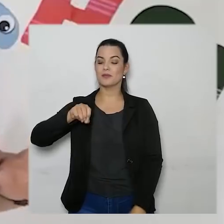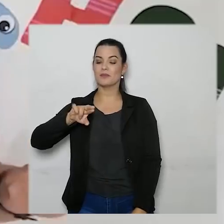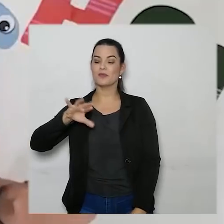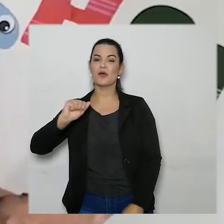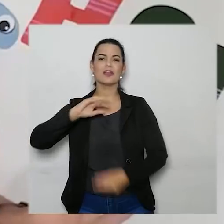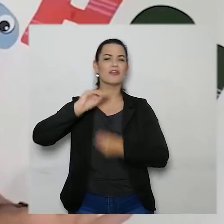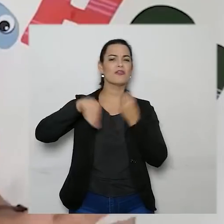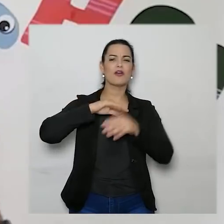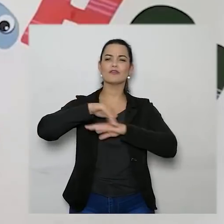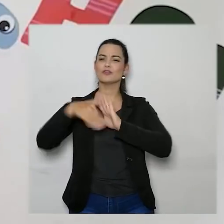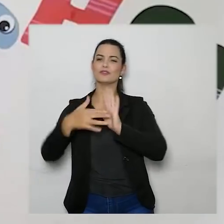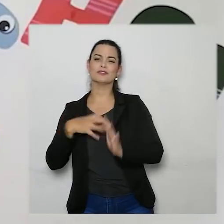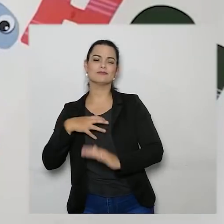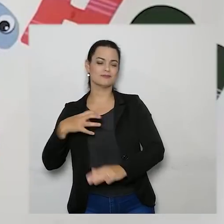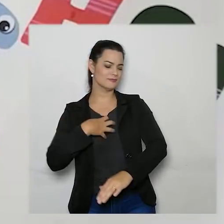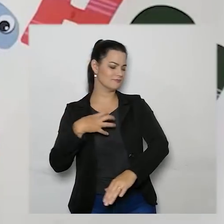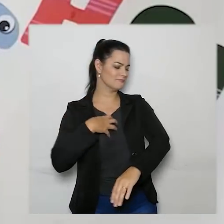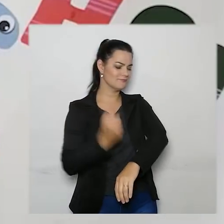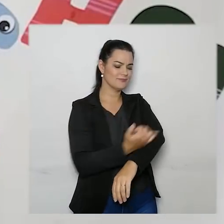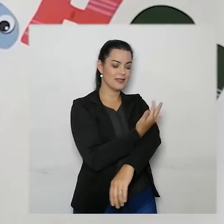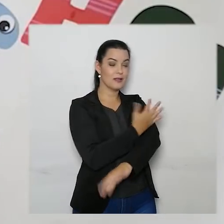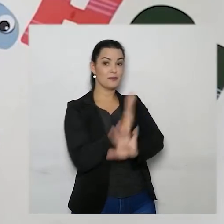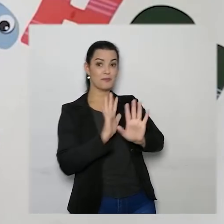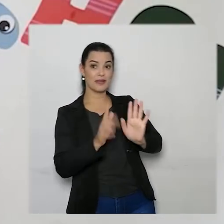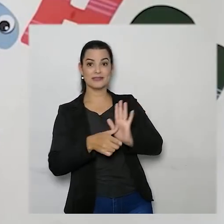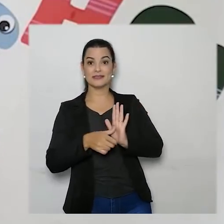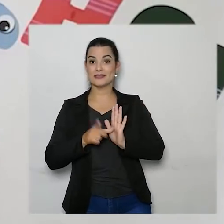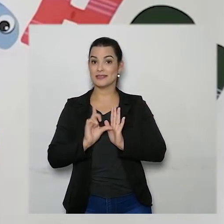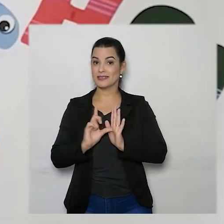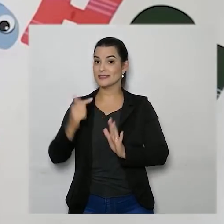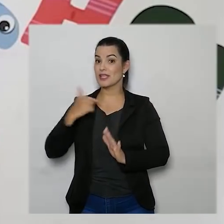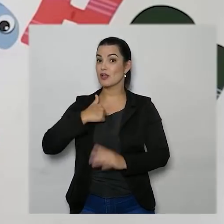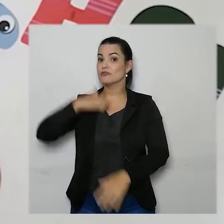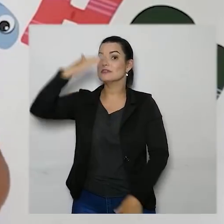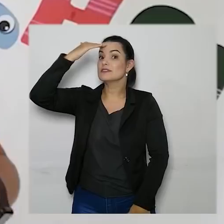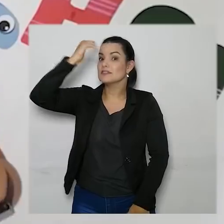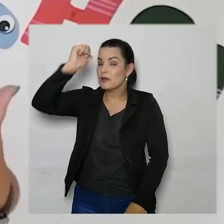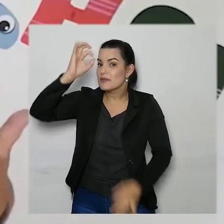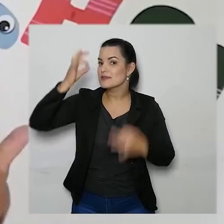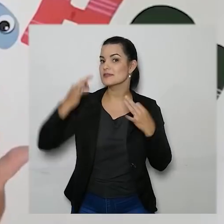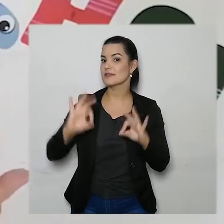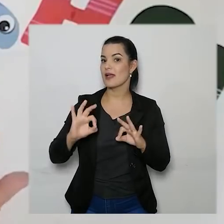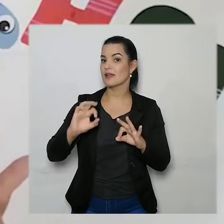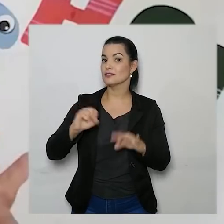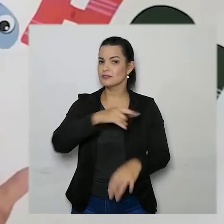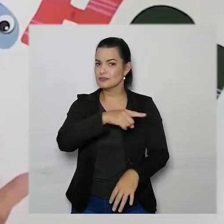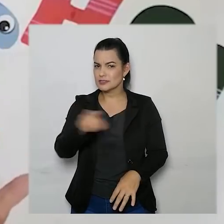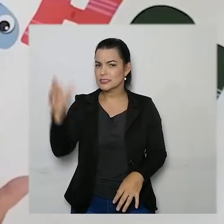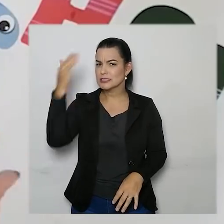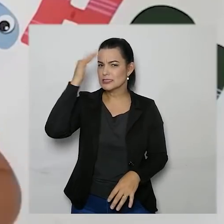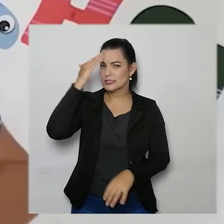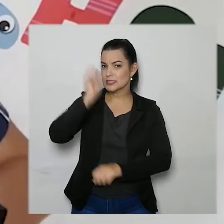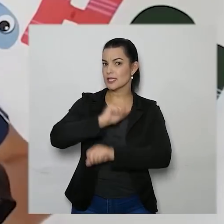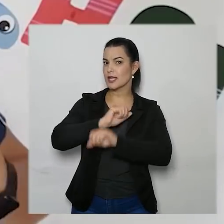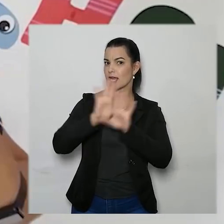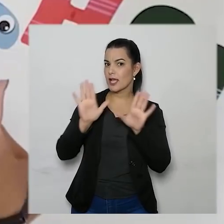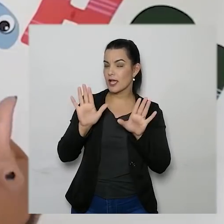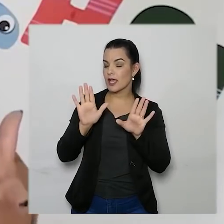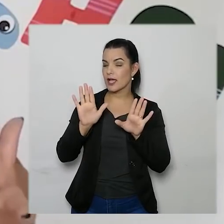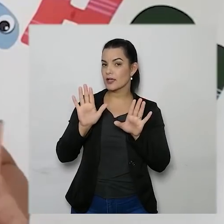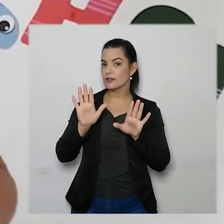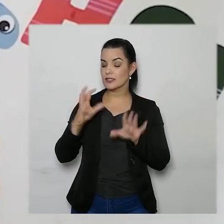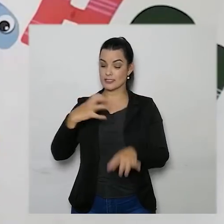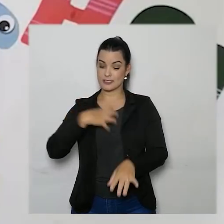emoções, tudo isso. Só que antes, para que eu saiba se você entendeu direitinho o que